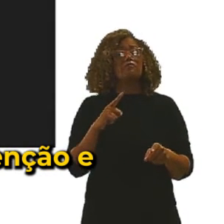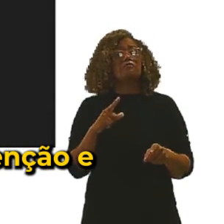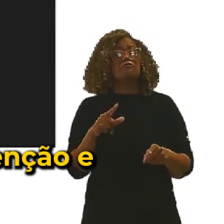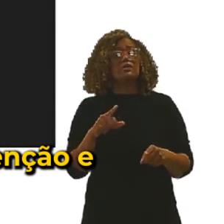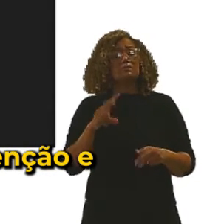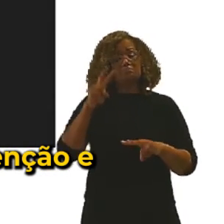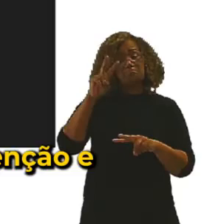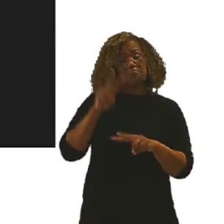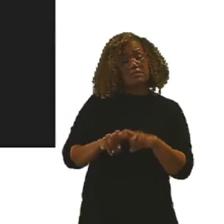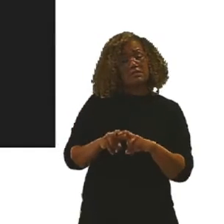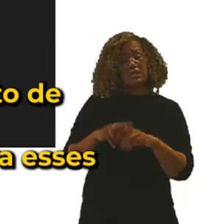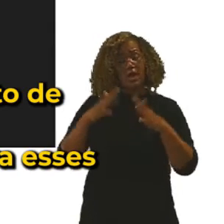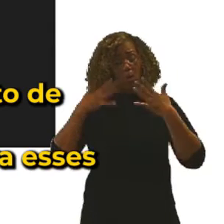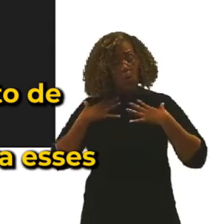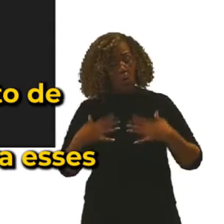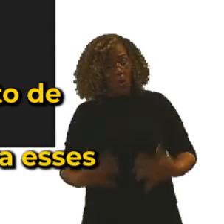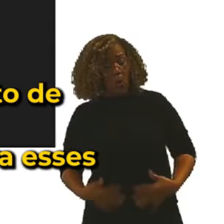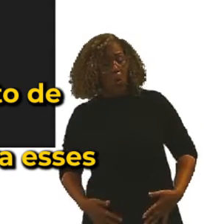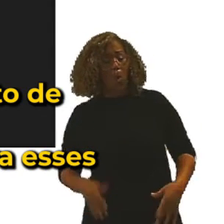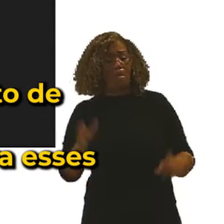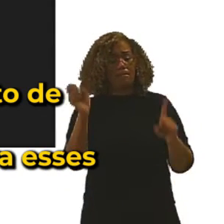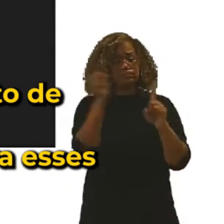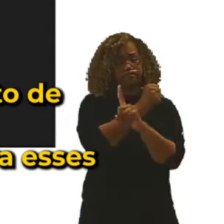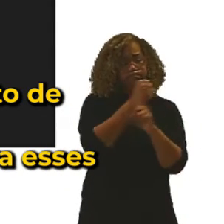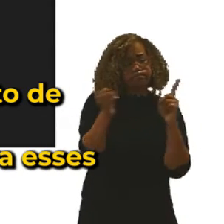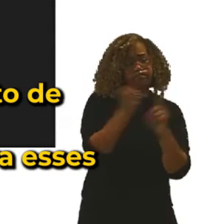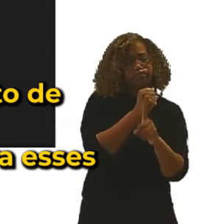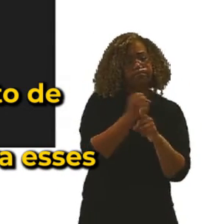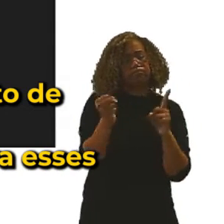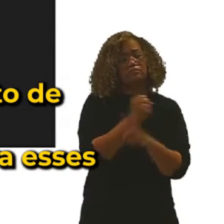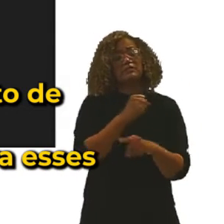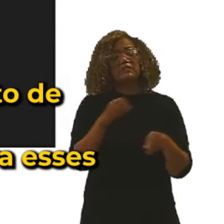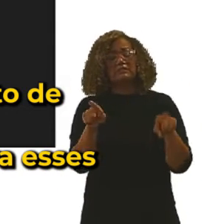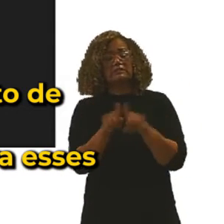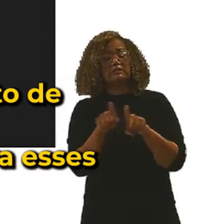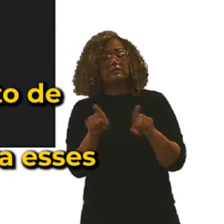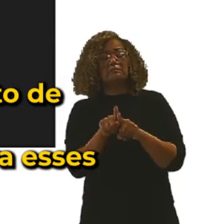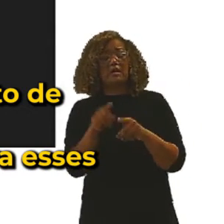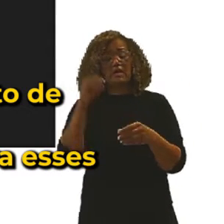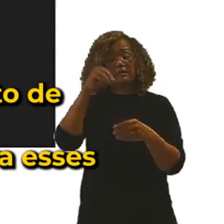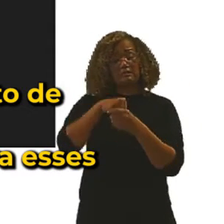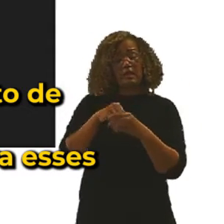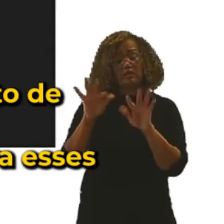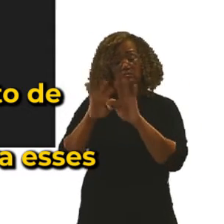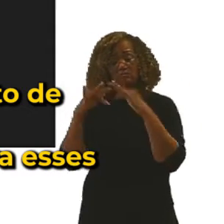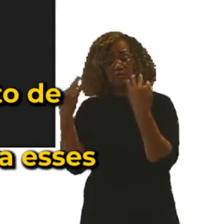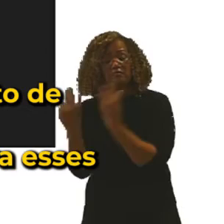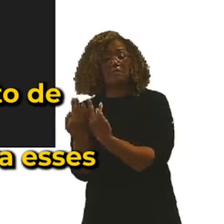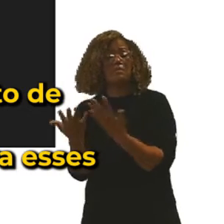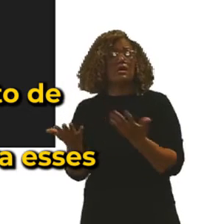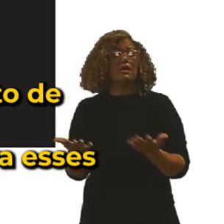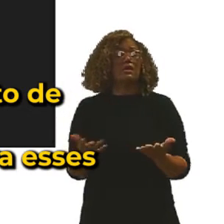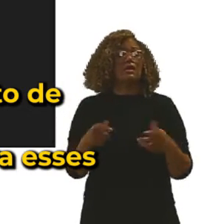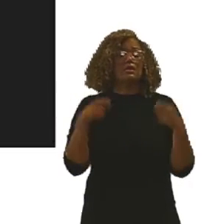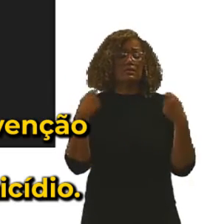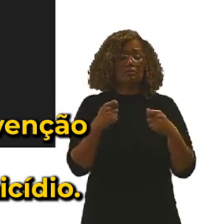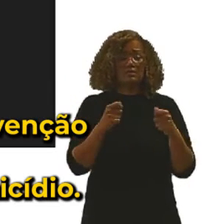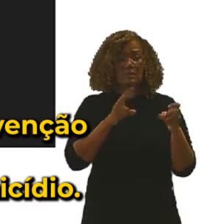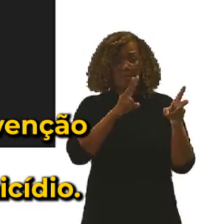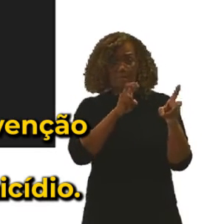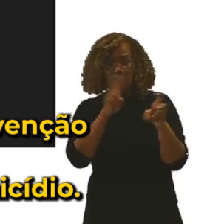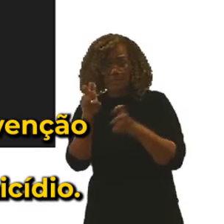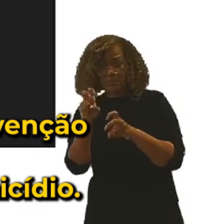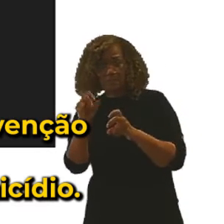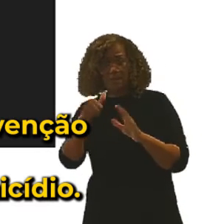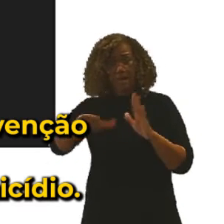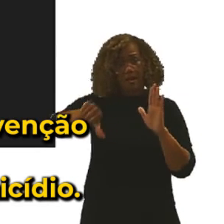né, como lesão corporal, né, que tem 4 meses, se for em contexto de violência doméstica e familiar. Nós temos, portanto, que olhar para esses crimes, olhando